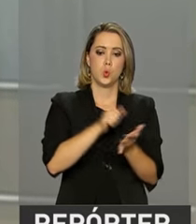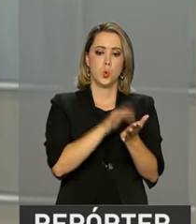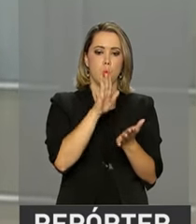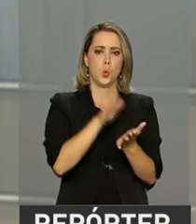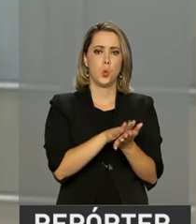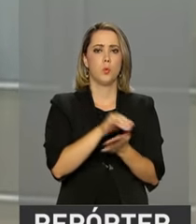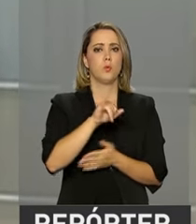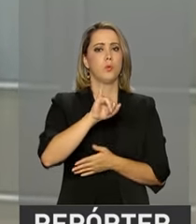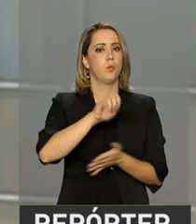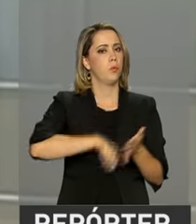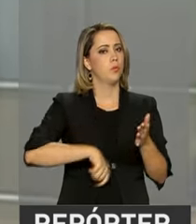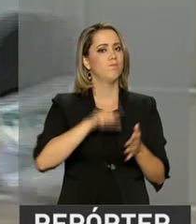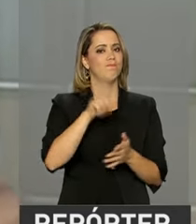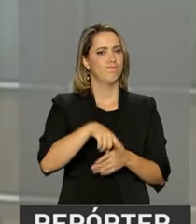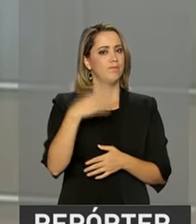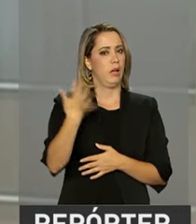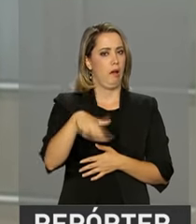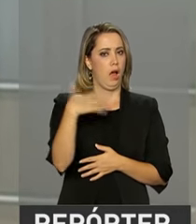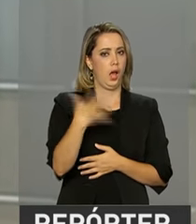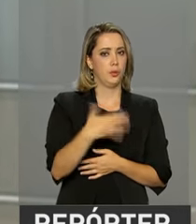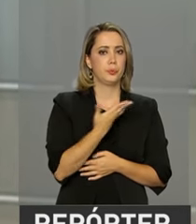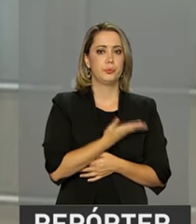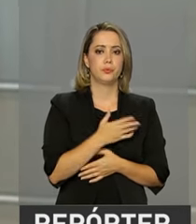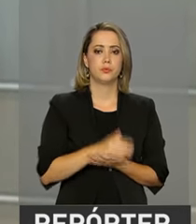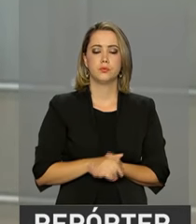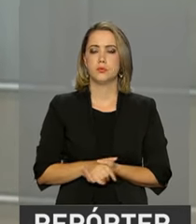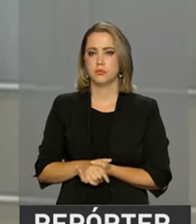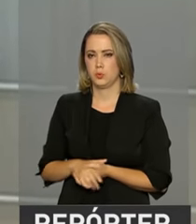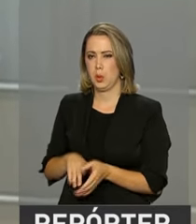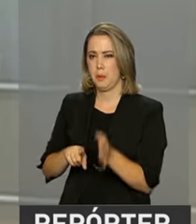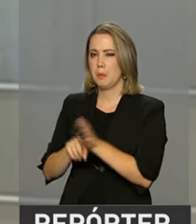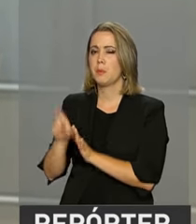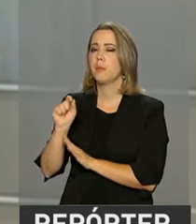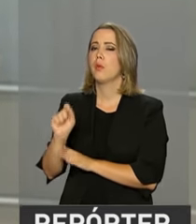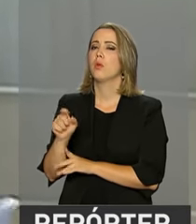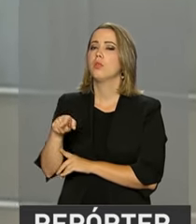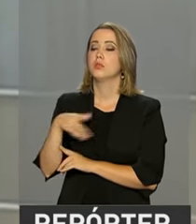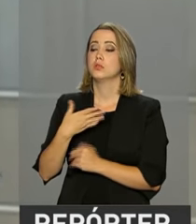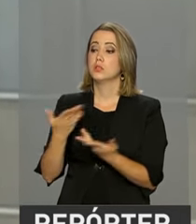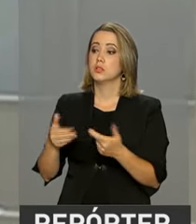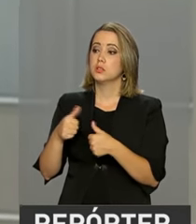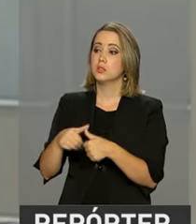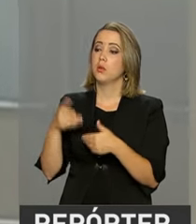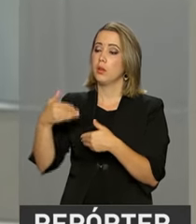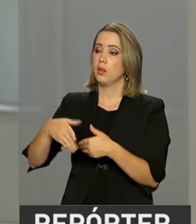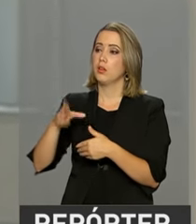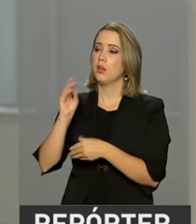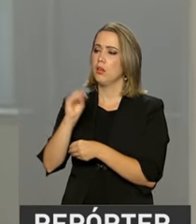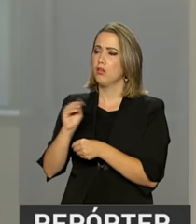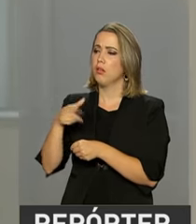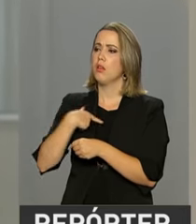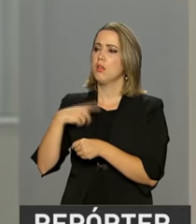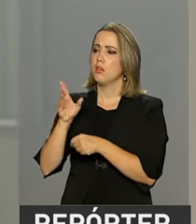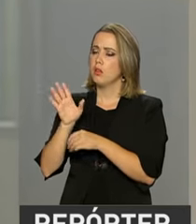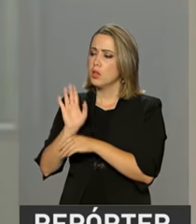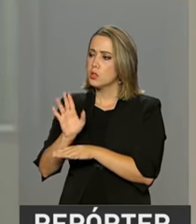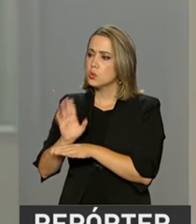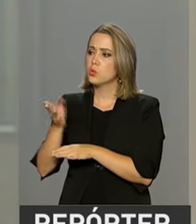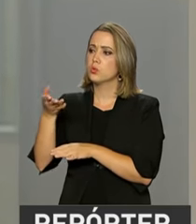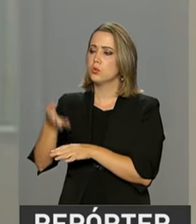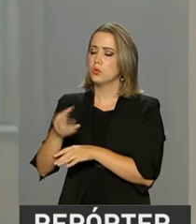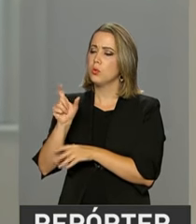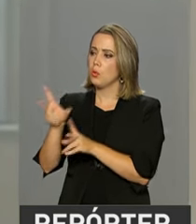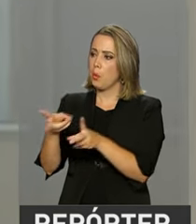coisa pesada para o contribuinte. Professora, vocês que estão fazendo aqui esse atendimento, acabaram percebendo ao longo desse